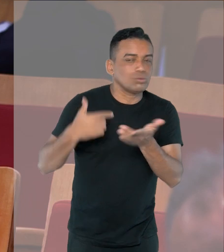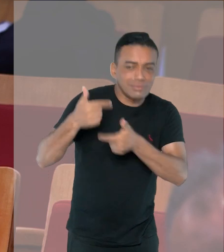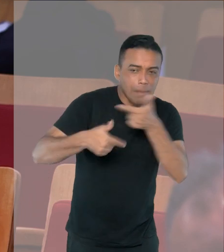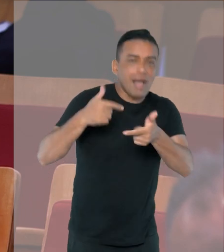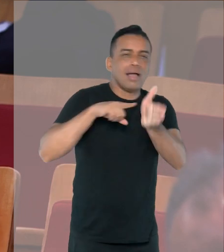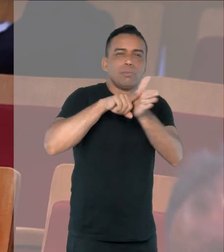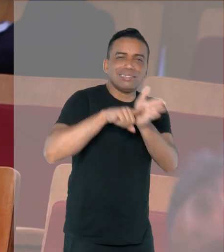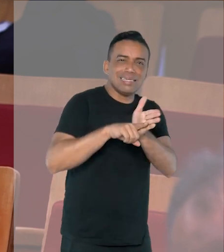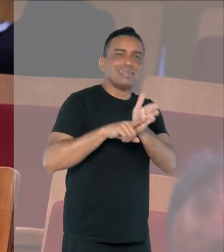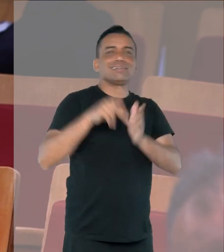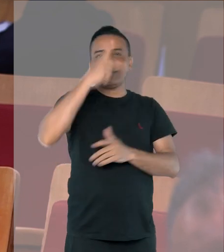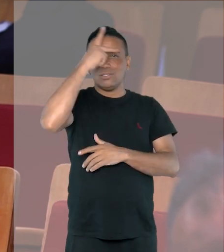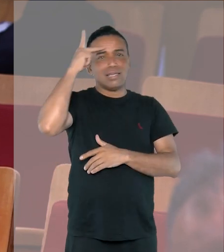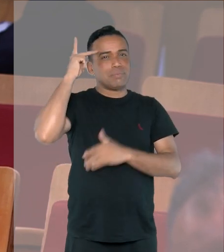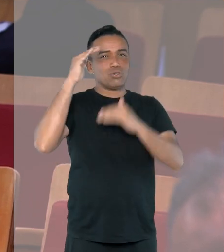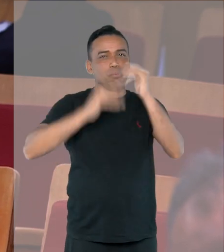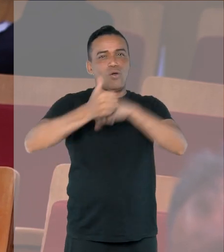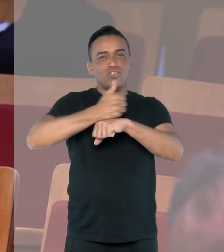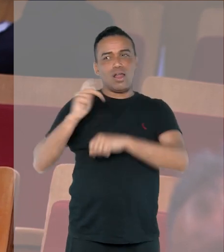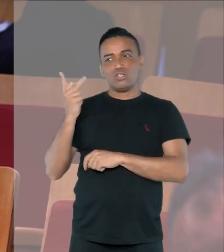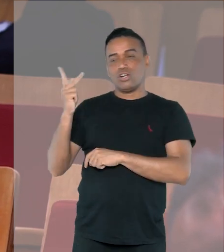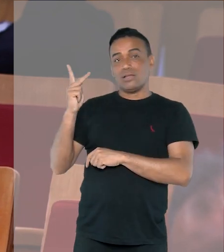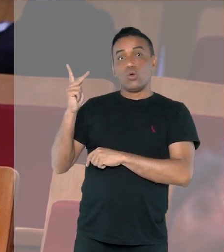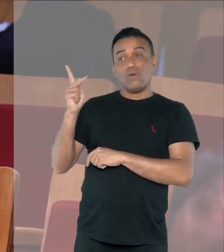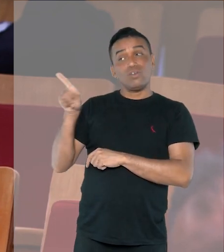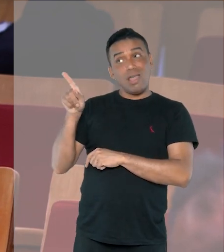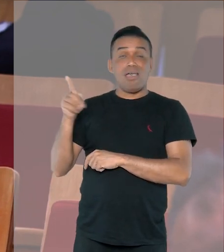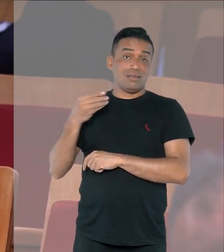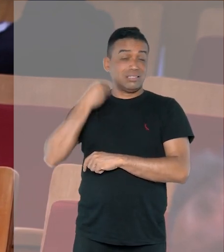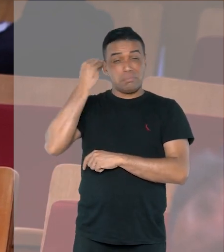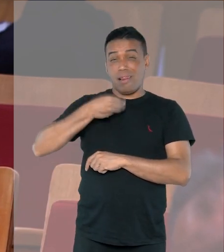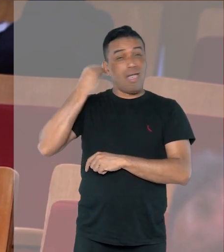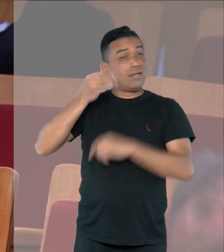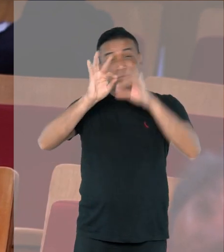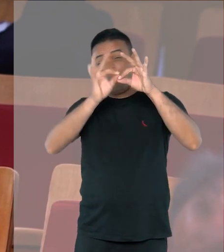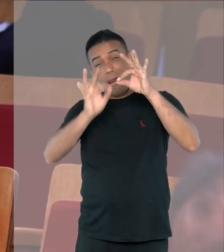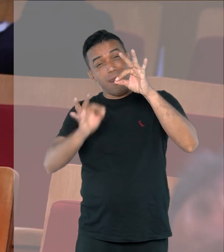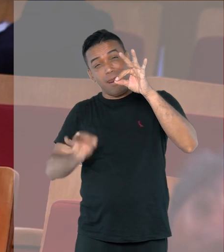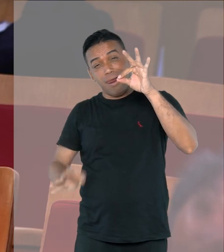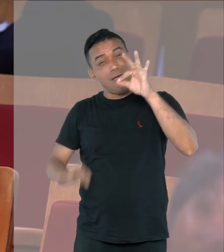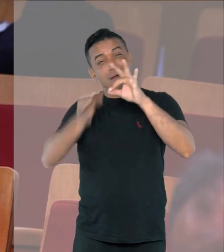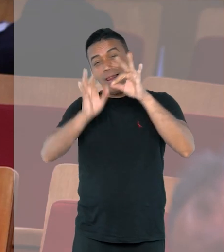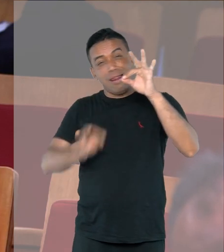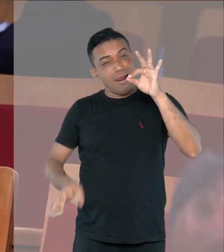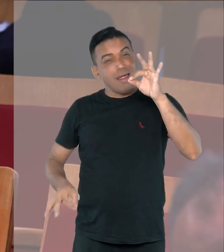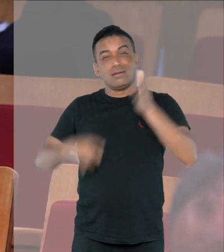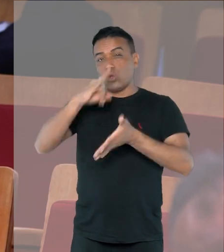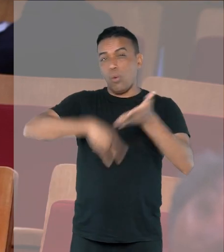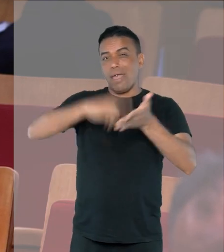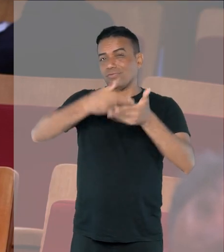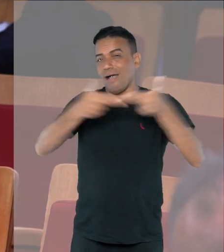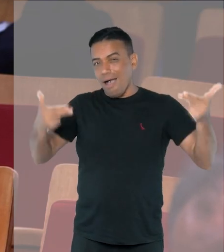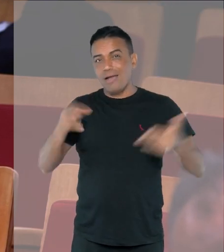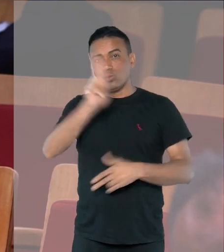aqui extensa, muitos periódicos aqui que você utilizou, tal. E eu queria ver com você o seguinte, como é que foi esse processo para você